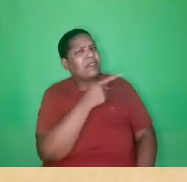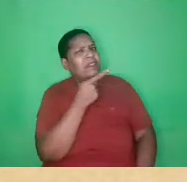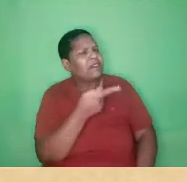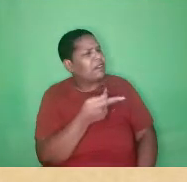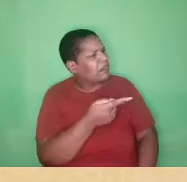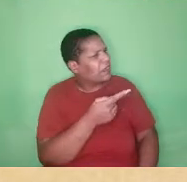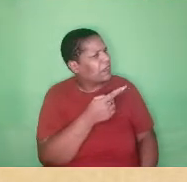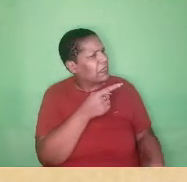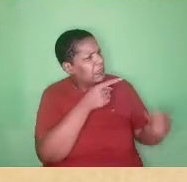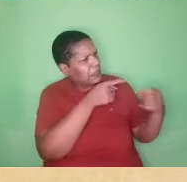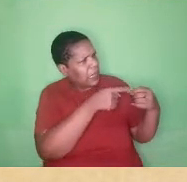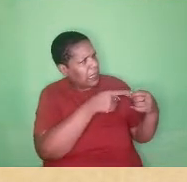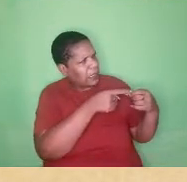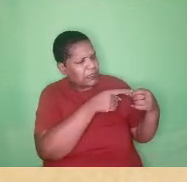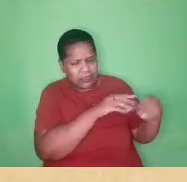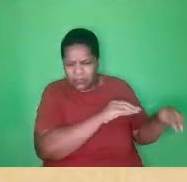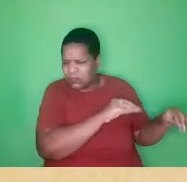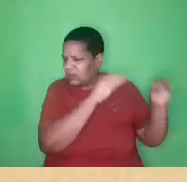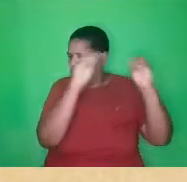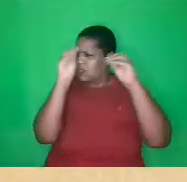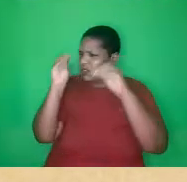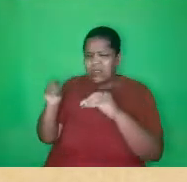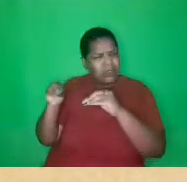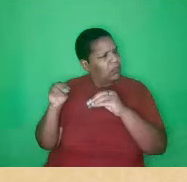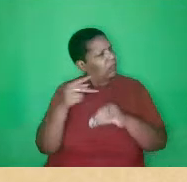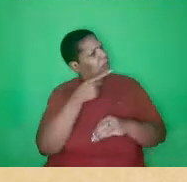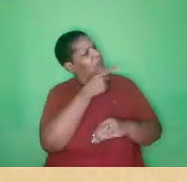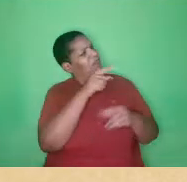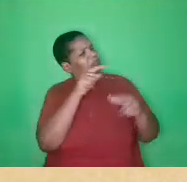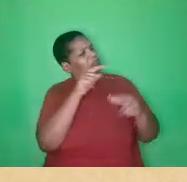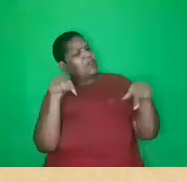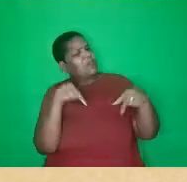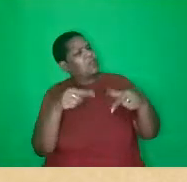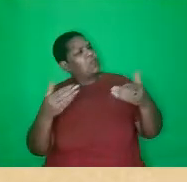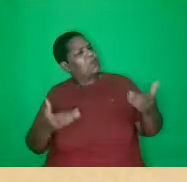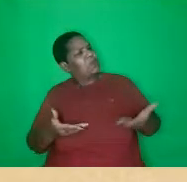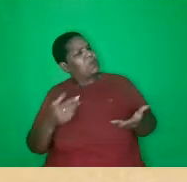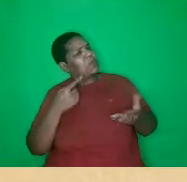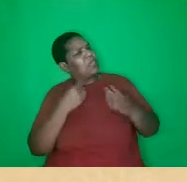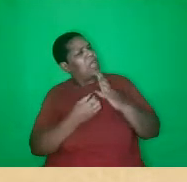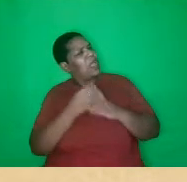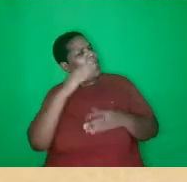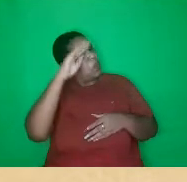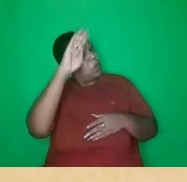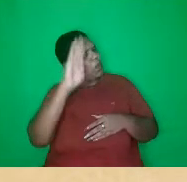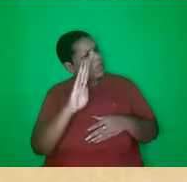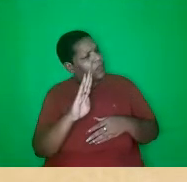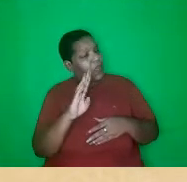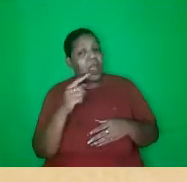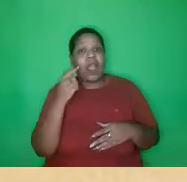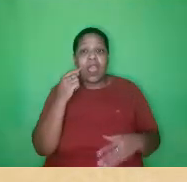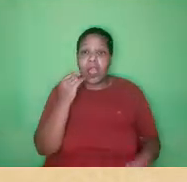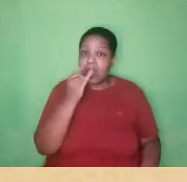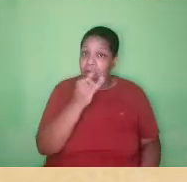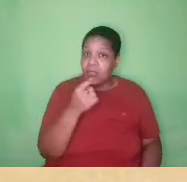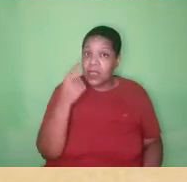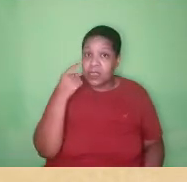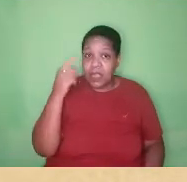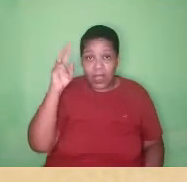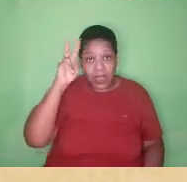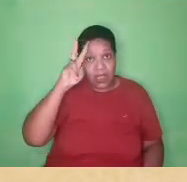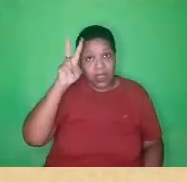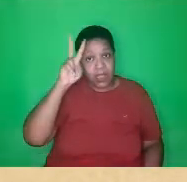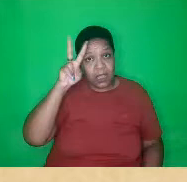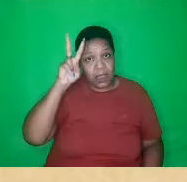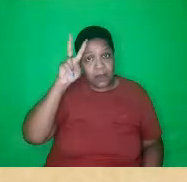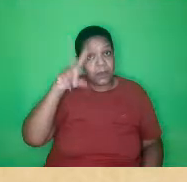que o quarto de empregada é uma criação brasileira. Bom, aí eu vou precisar que você lembre um pouco desses